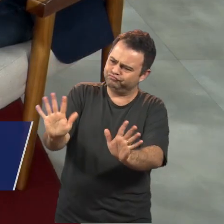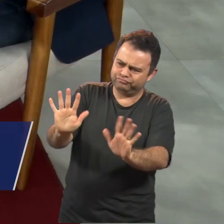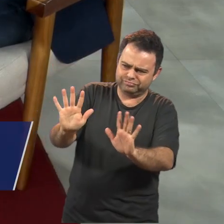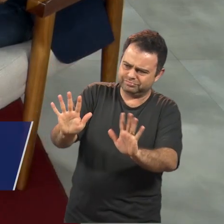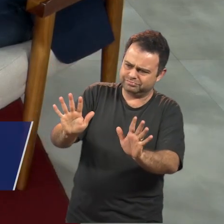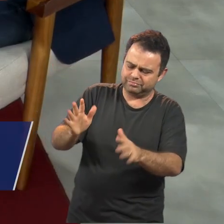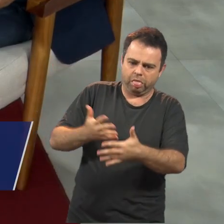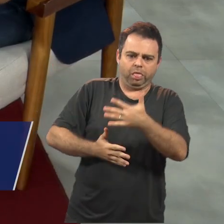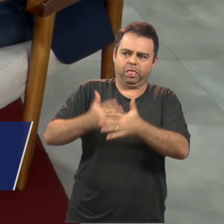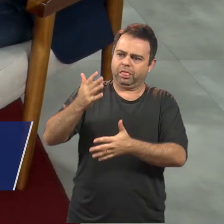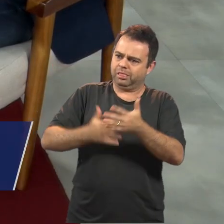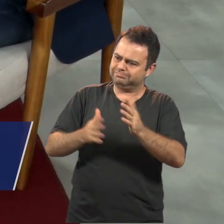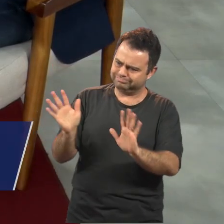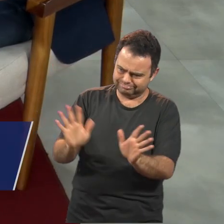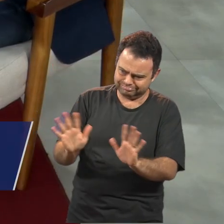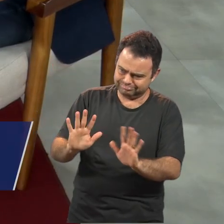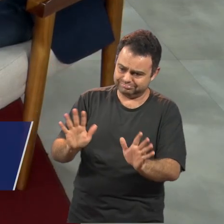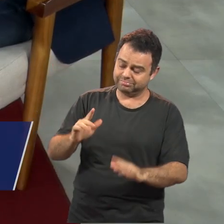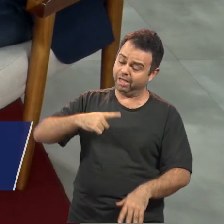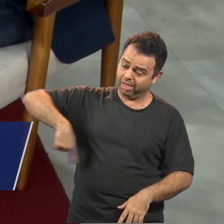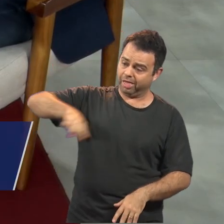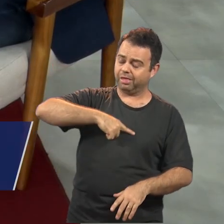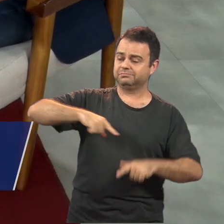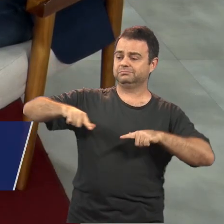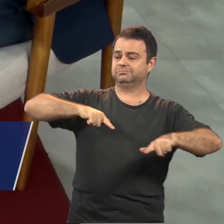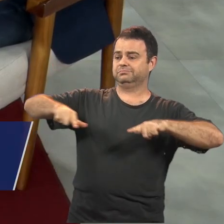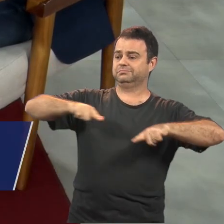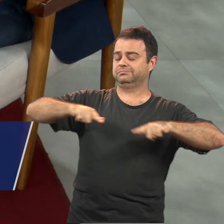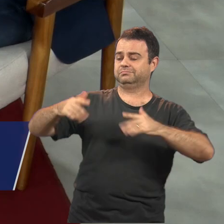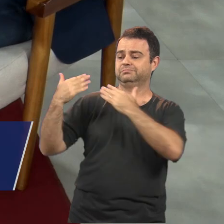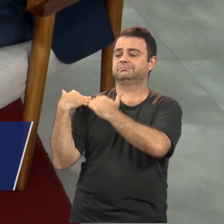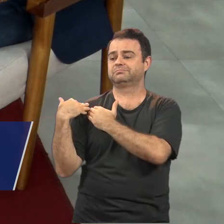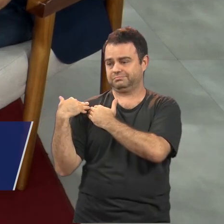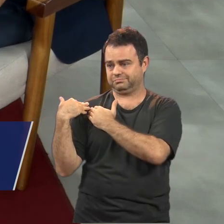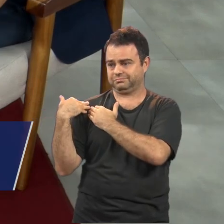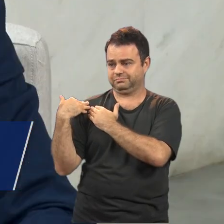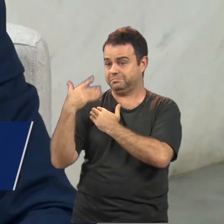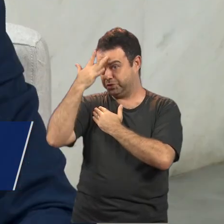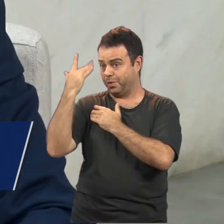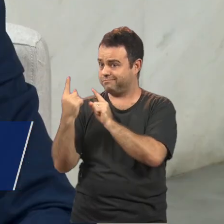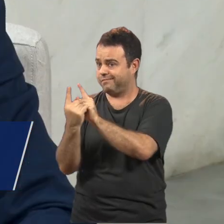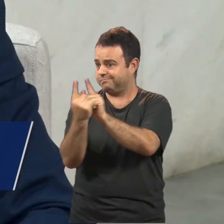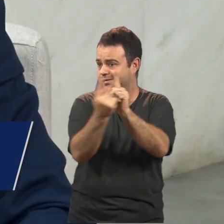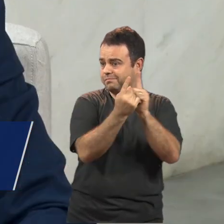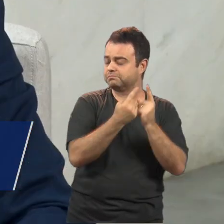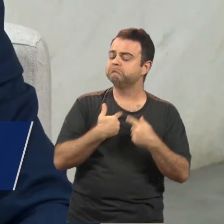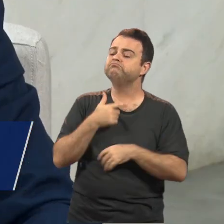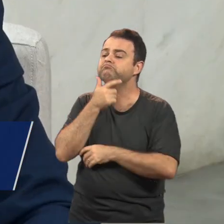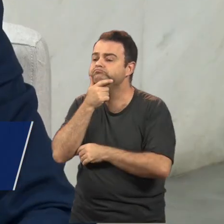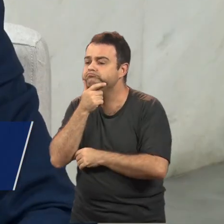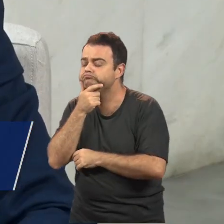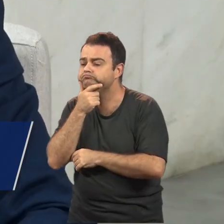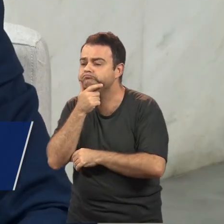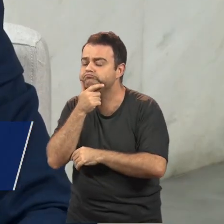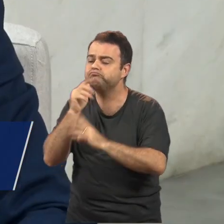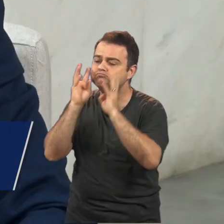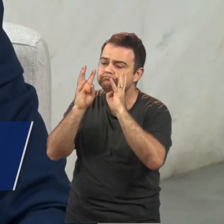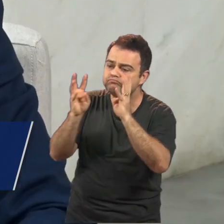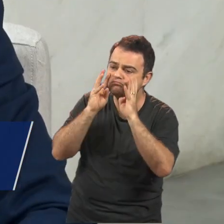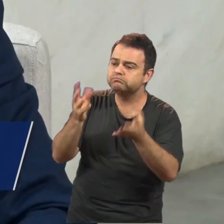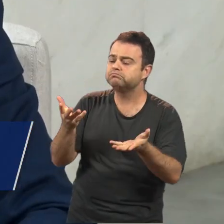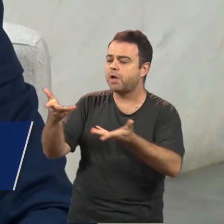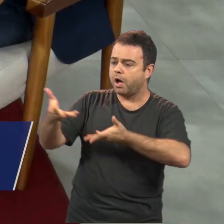esse. Nosso trabalho é atender, nosso trabalho é ouvir, nosso trabalho é receber o munícipe. Então saiba que você está sempre de portas abertas aqui na Câmara